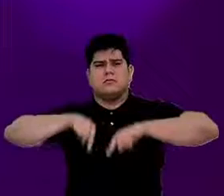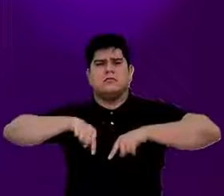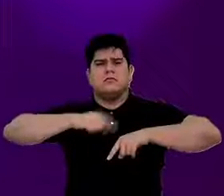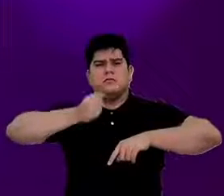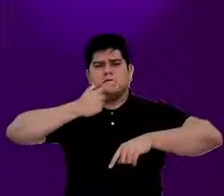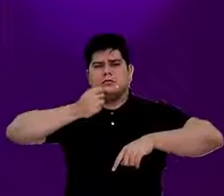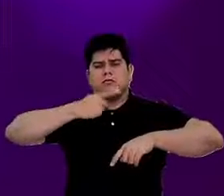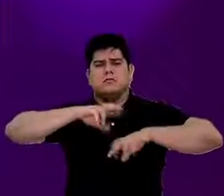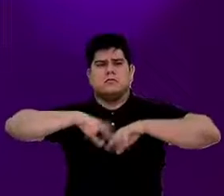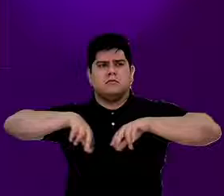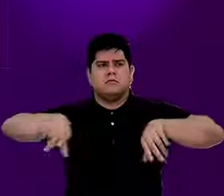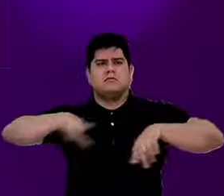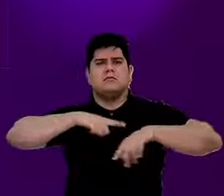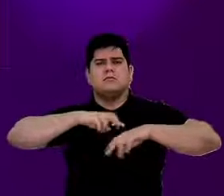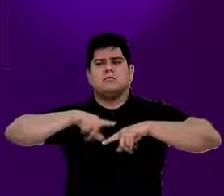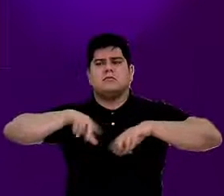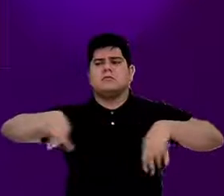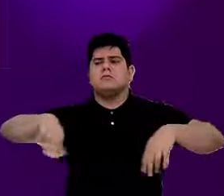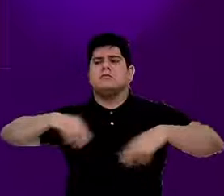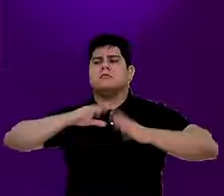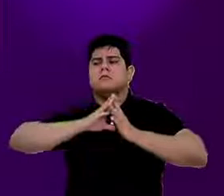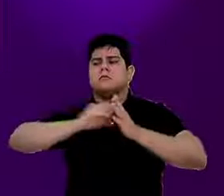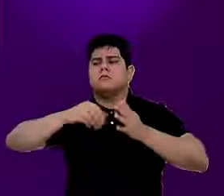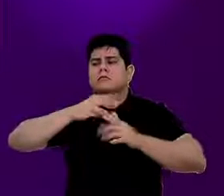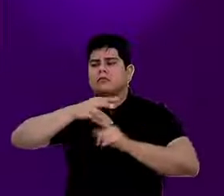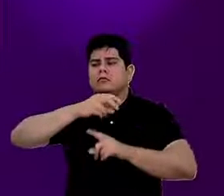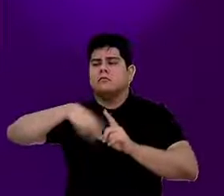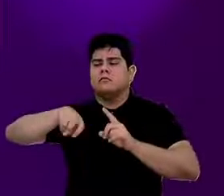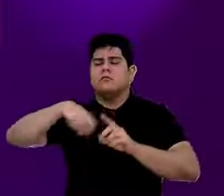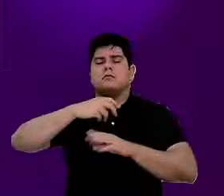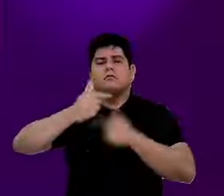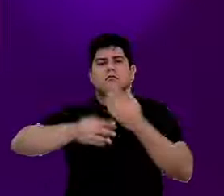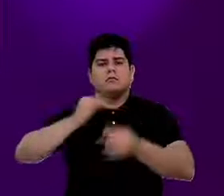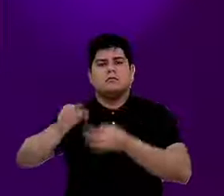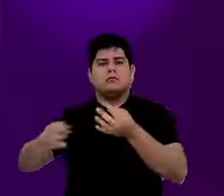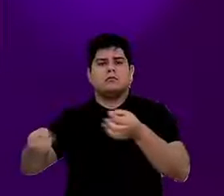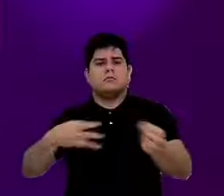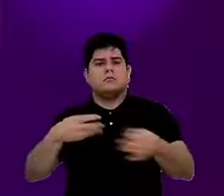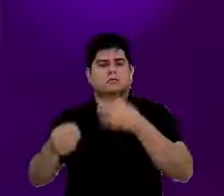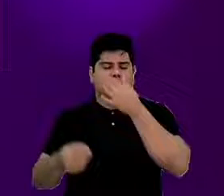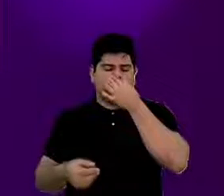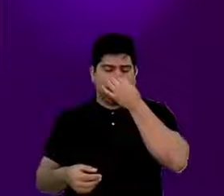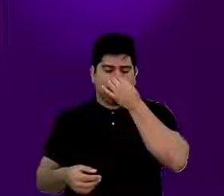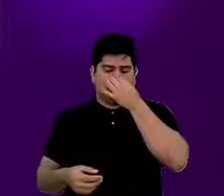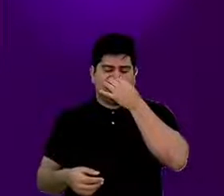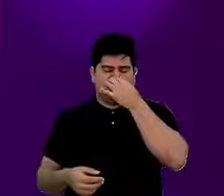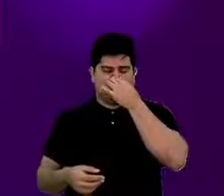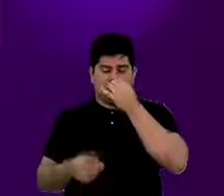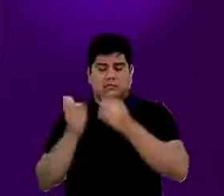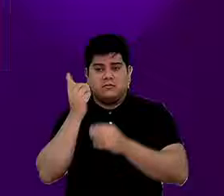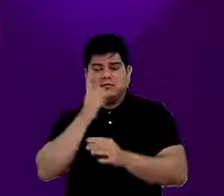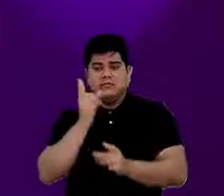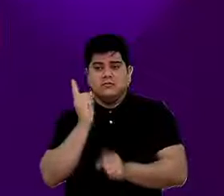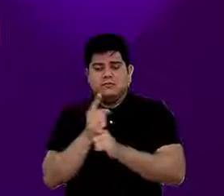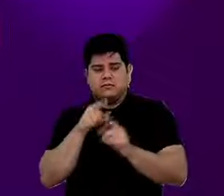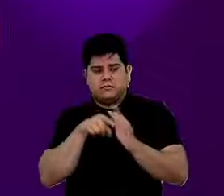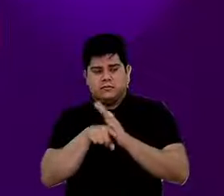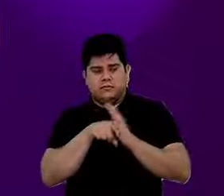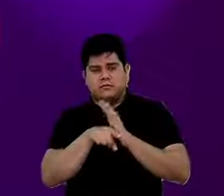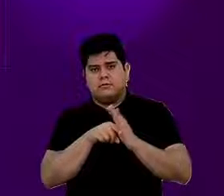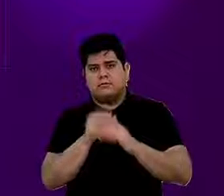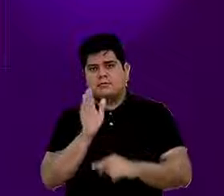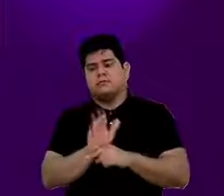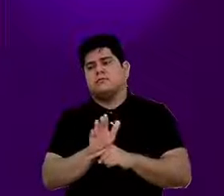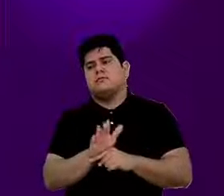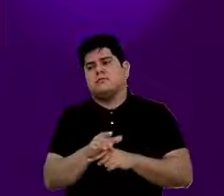são diversas drogas e diversas modalidades de tratamento novas, a gente consegue achar um campo de pesquisa e colaborar